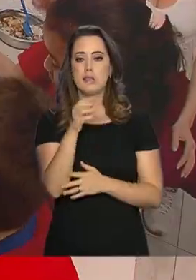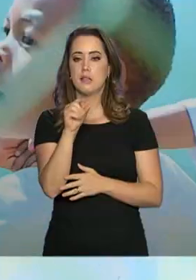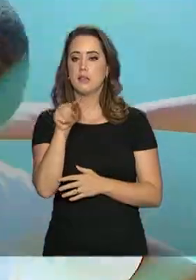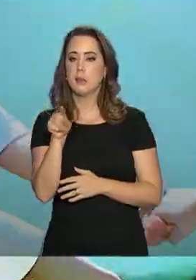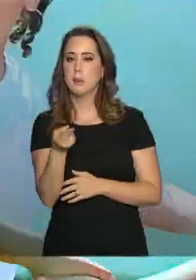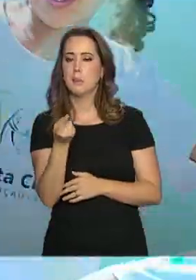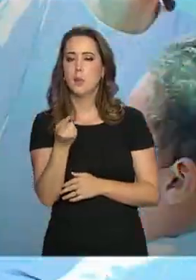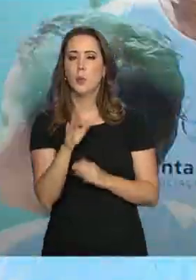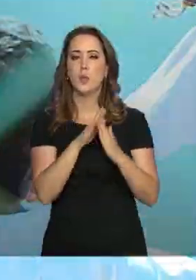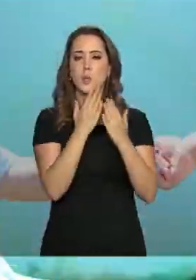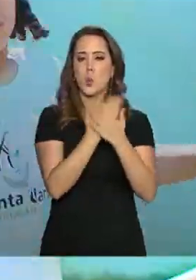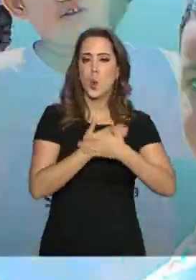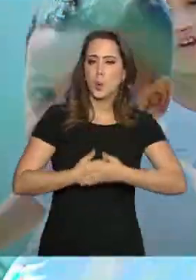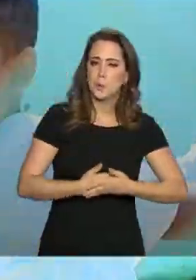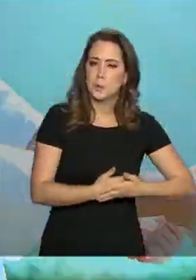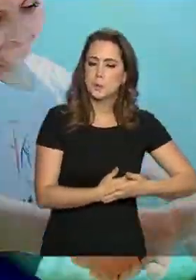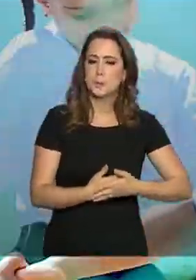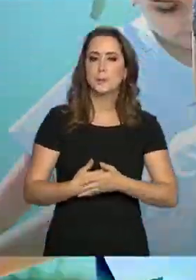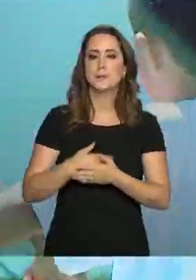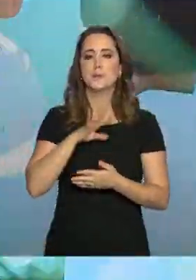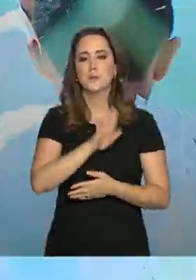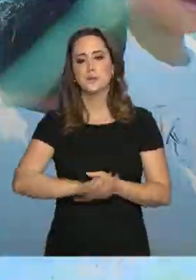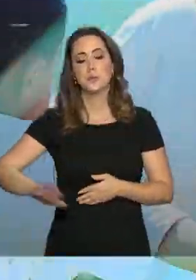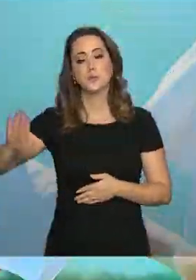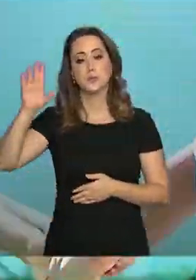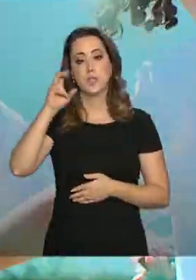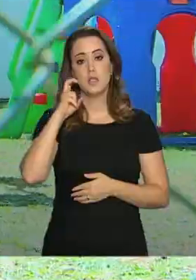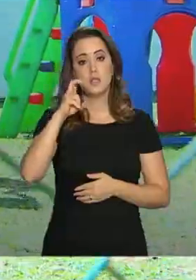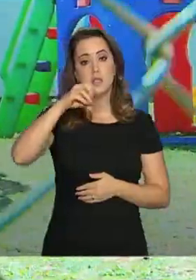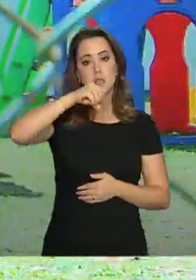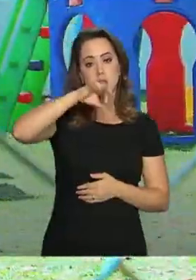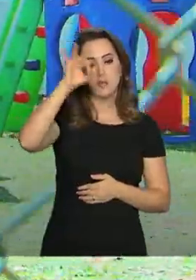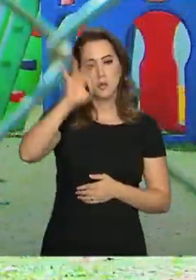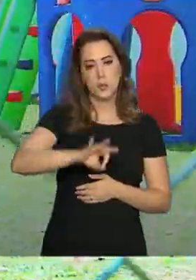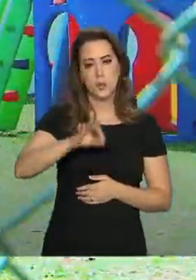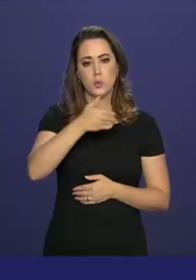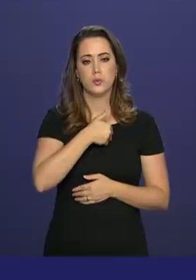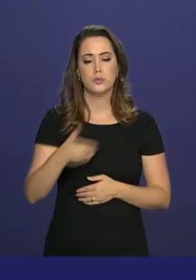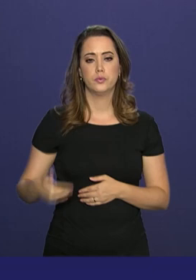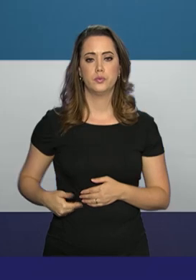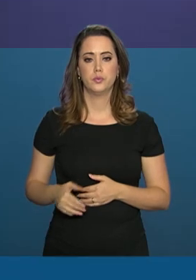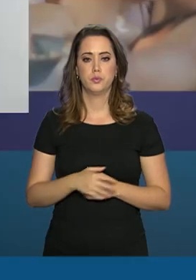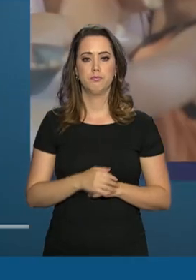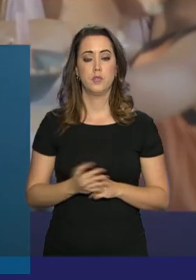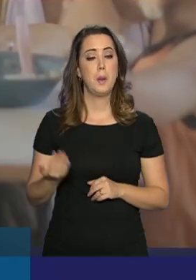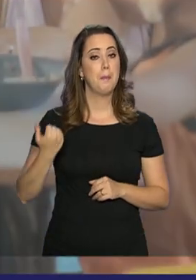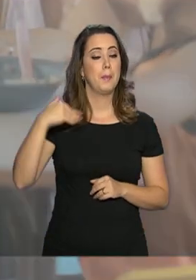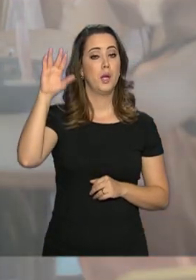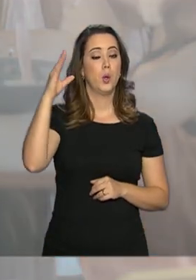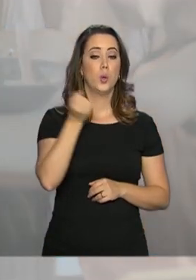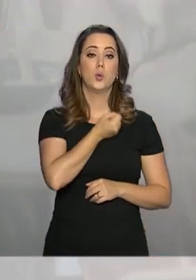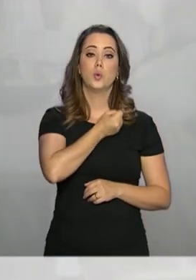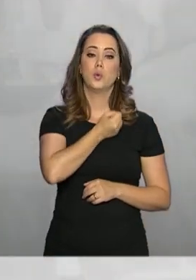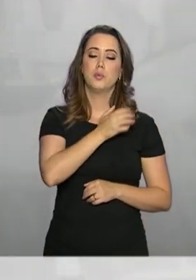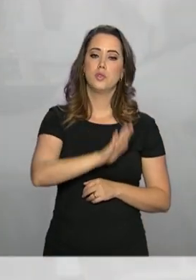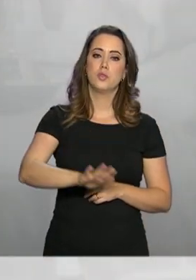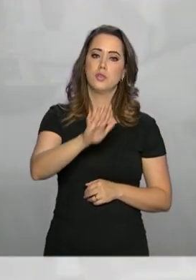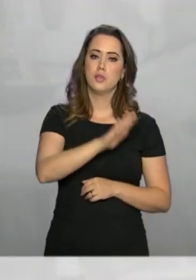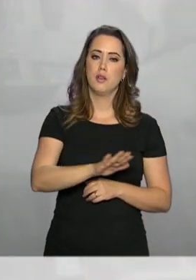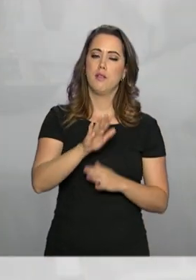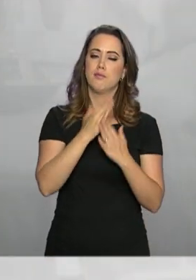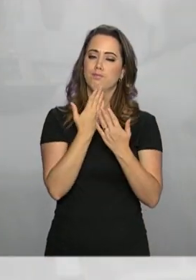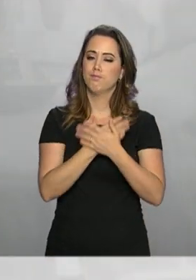creches em todo o país sendo 59 delas públicas com um maior número de crianças nas